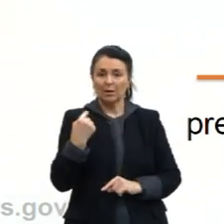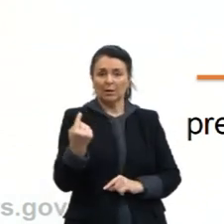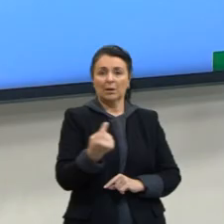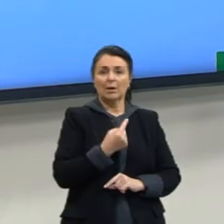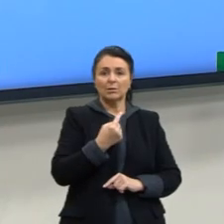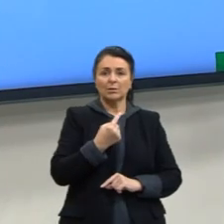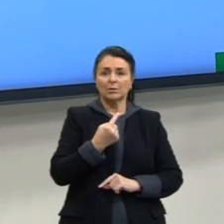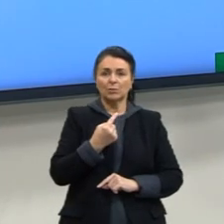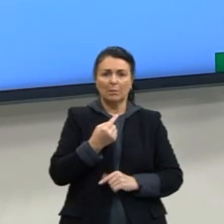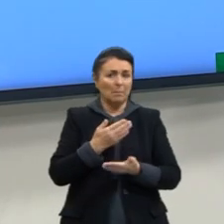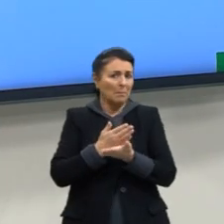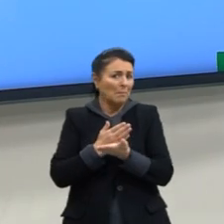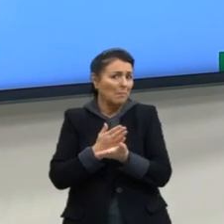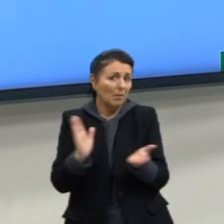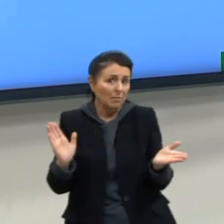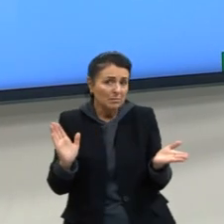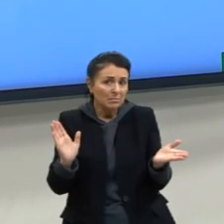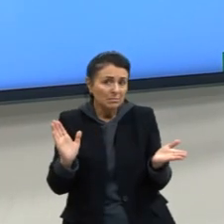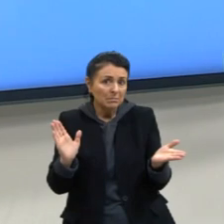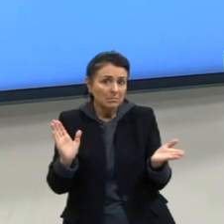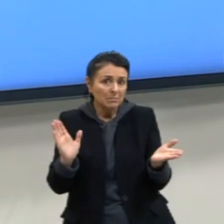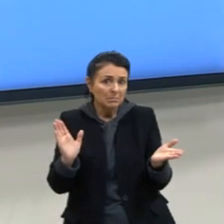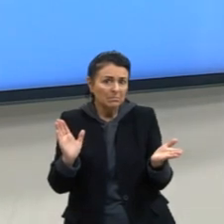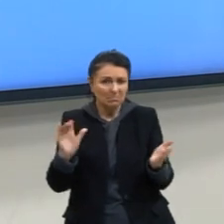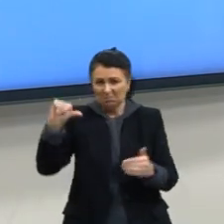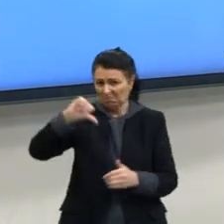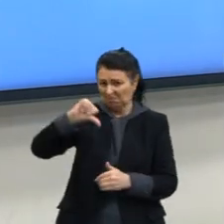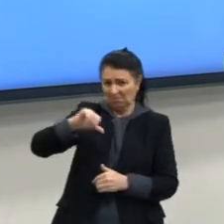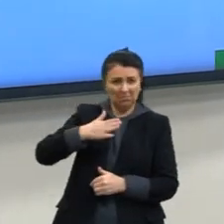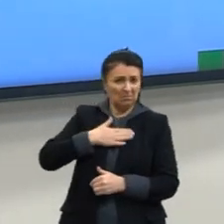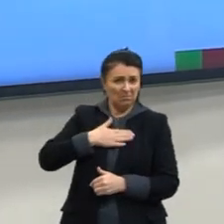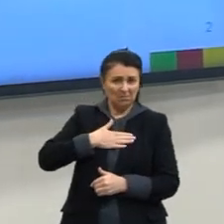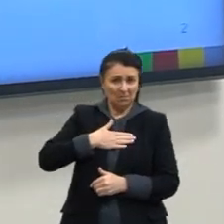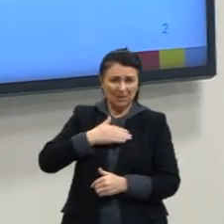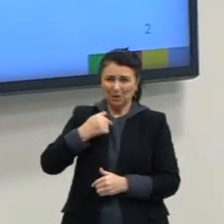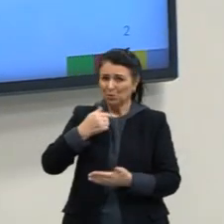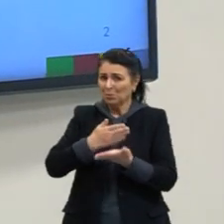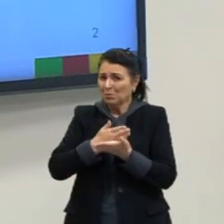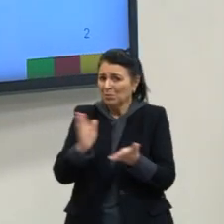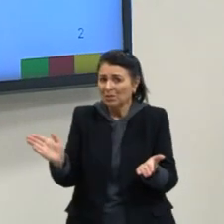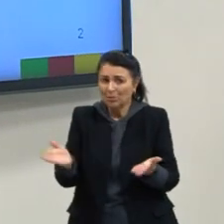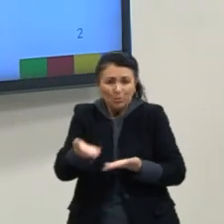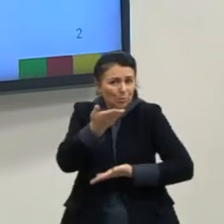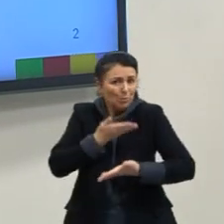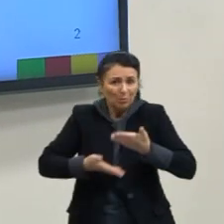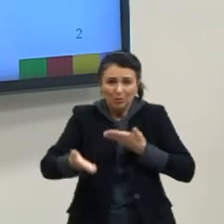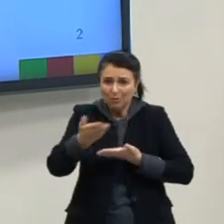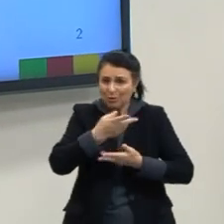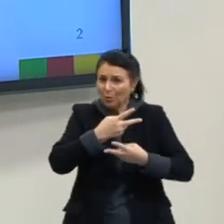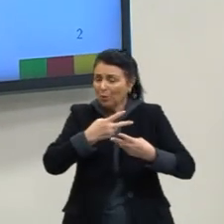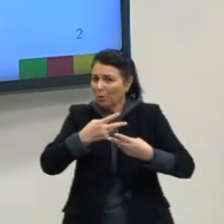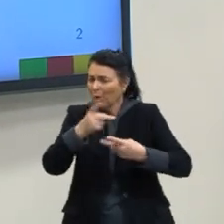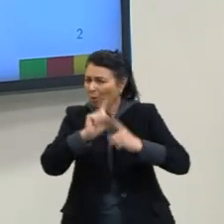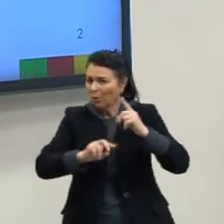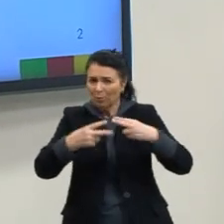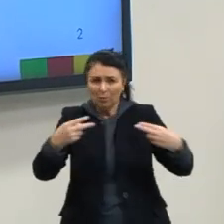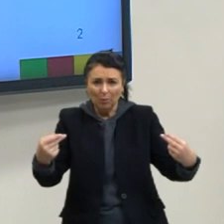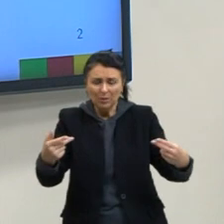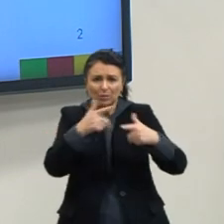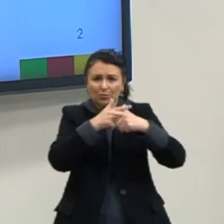sai perdendo a gente sai no prejuízo eu tô perdendo alguma coisa quando eu compartilho um momento com alguém quando eu